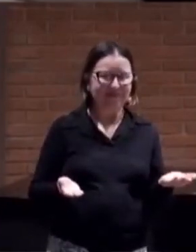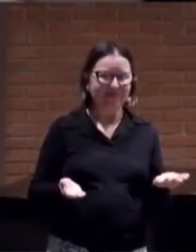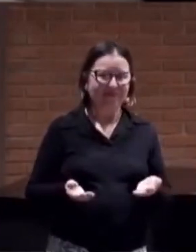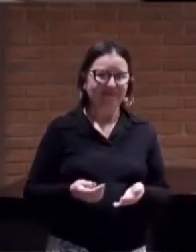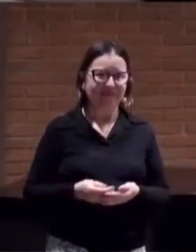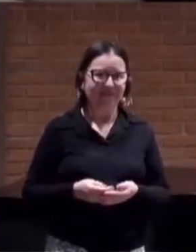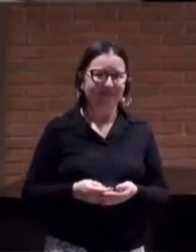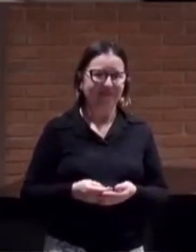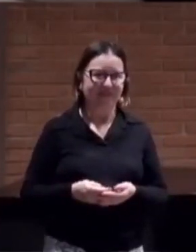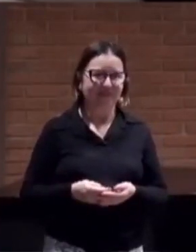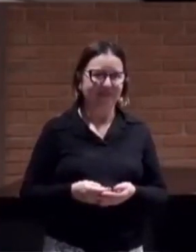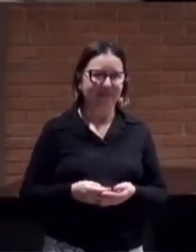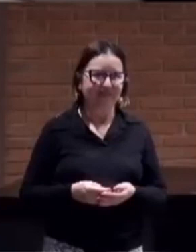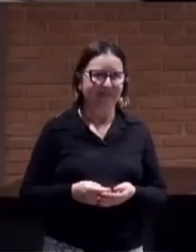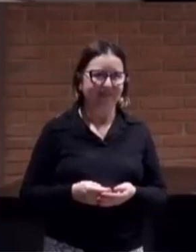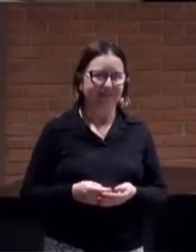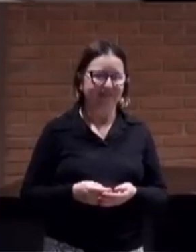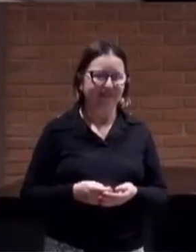Não